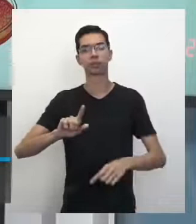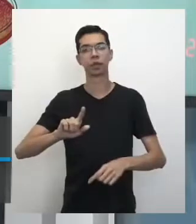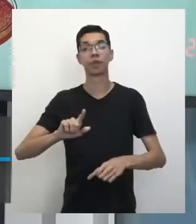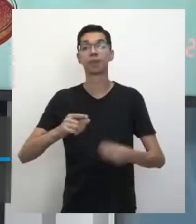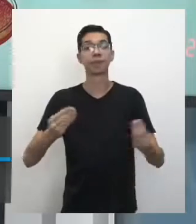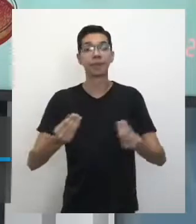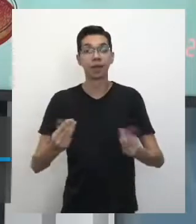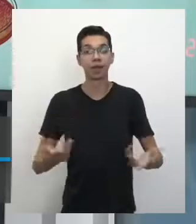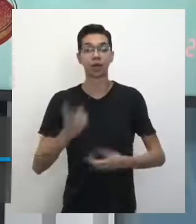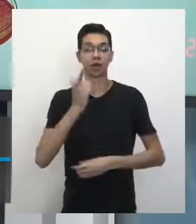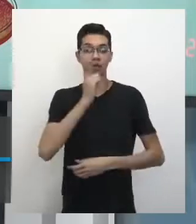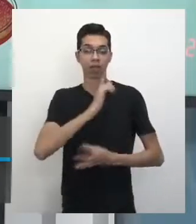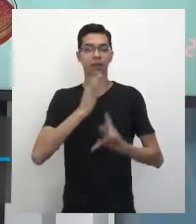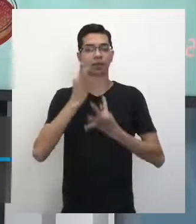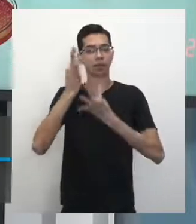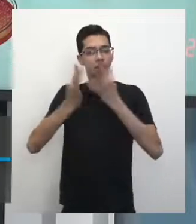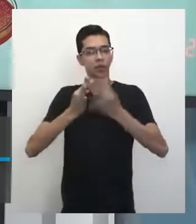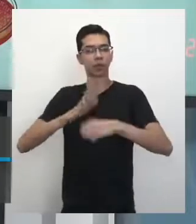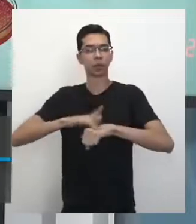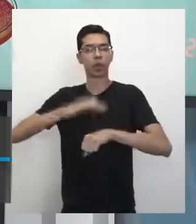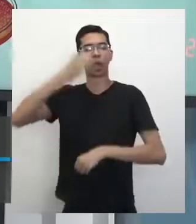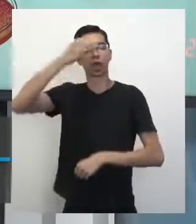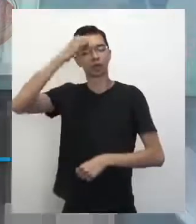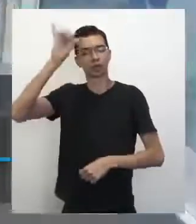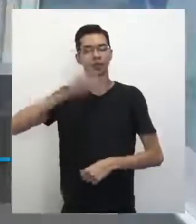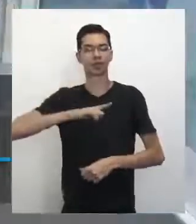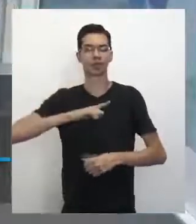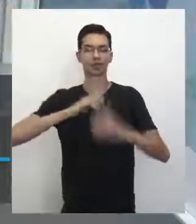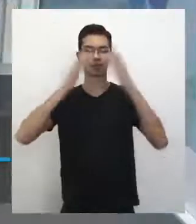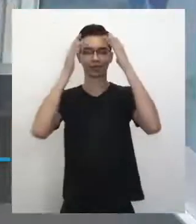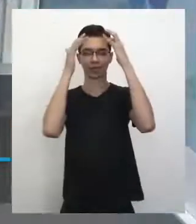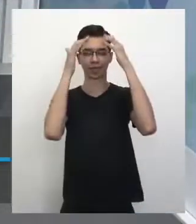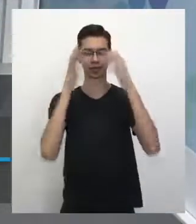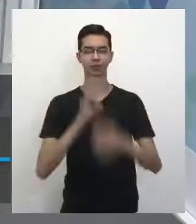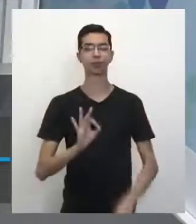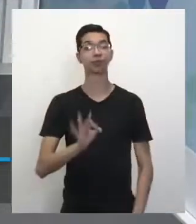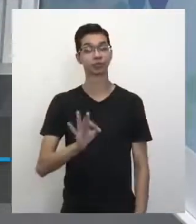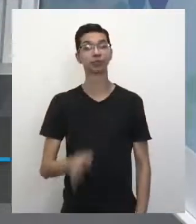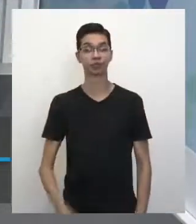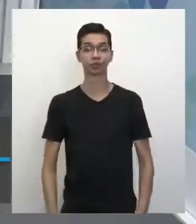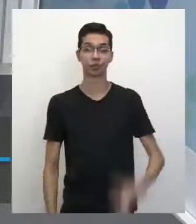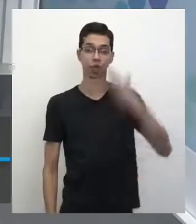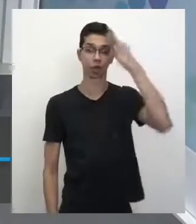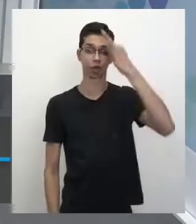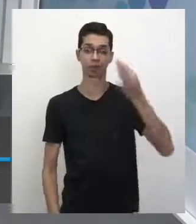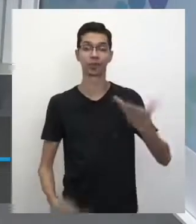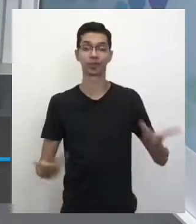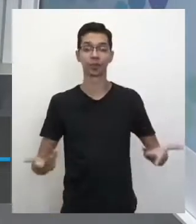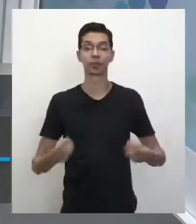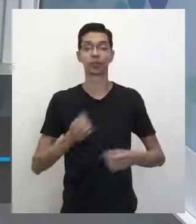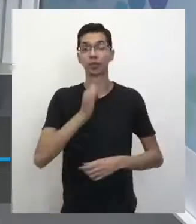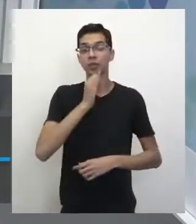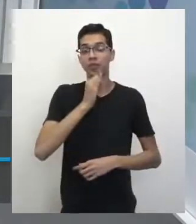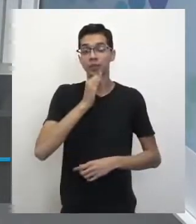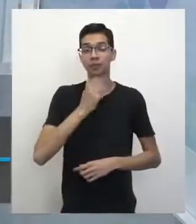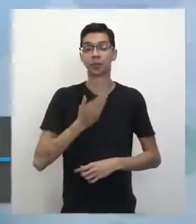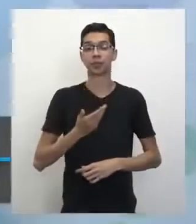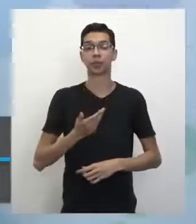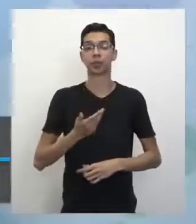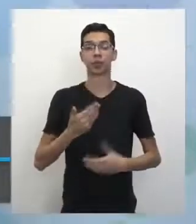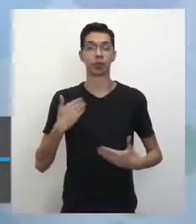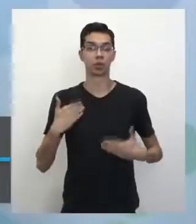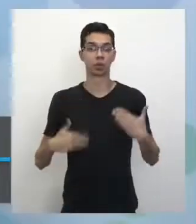que acometia o cérebro, né? Então, que aí você coloca um biomaterial, o organismo não rejeita, né? exato. Ele é